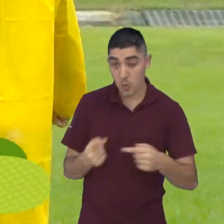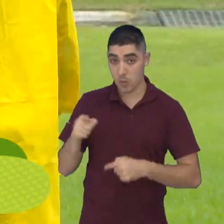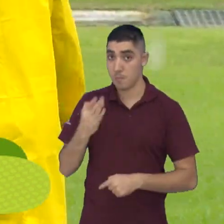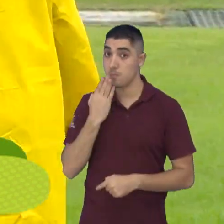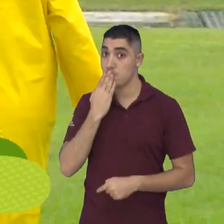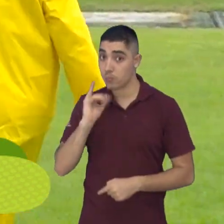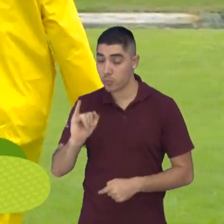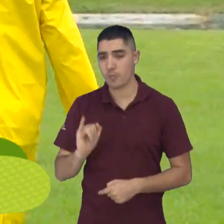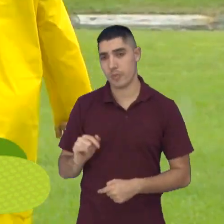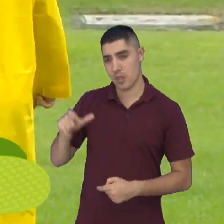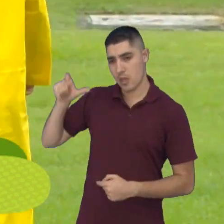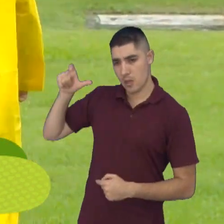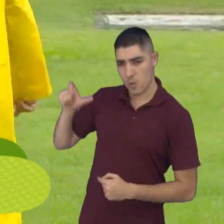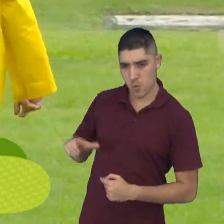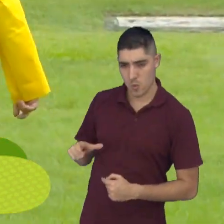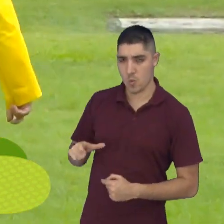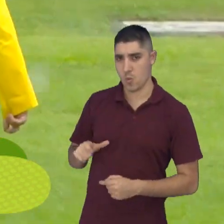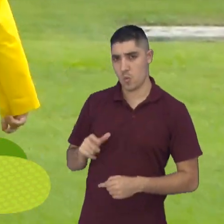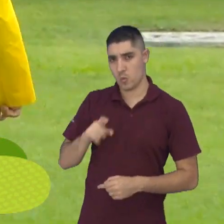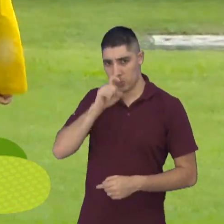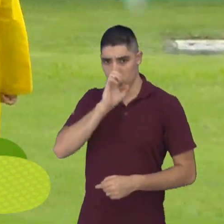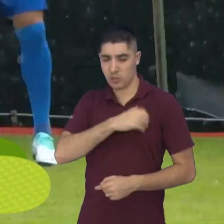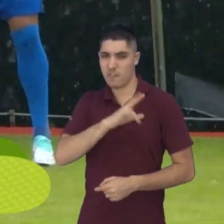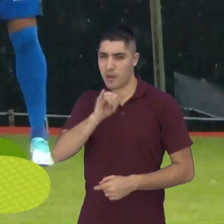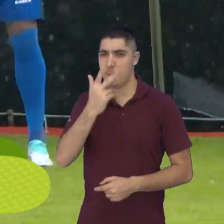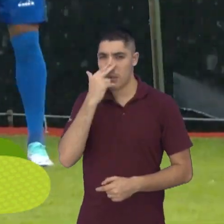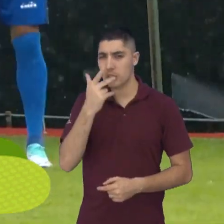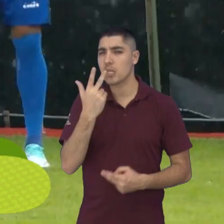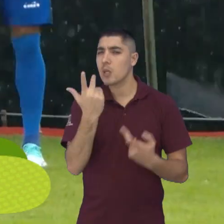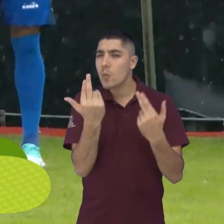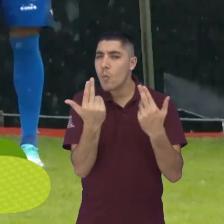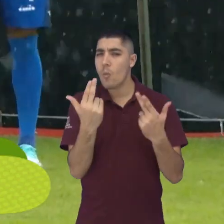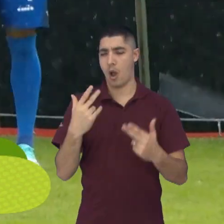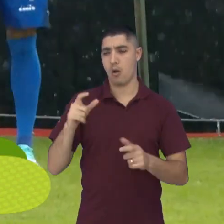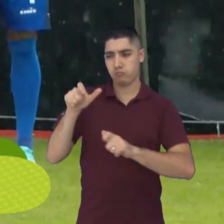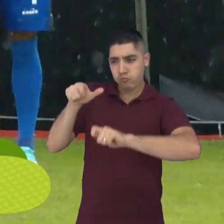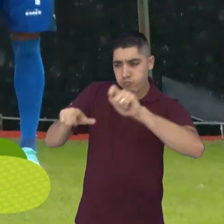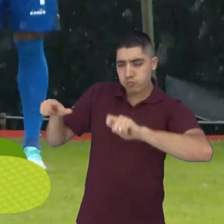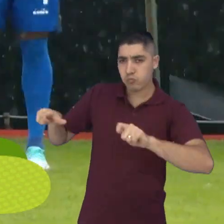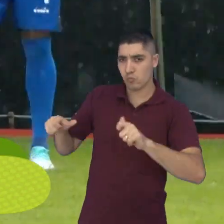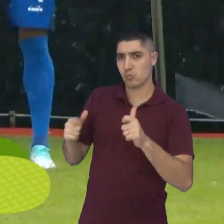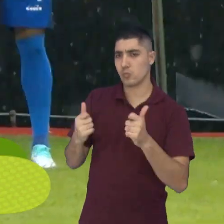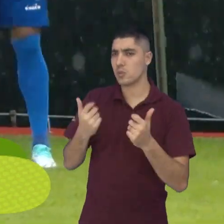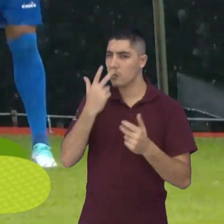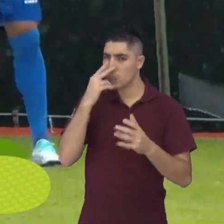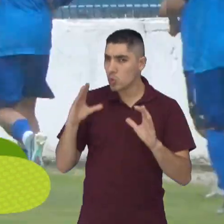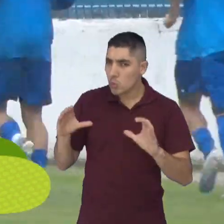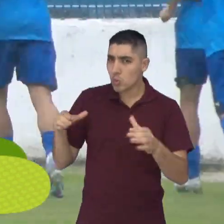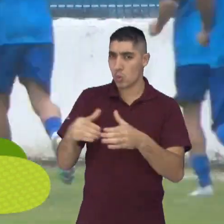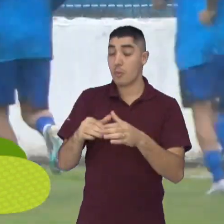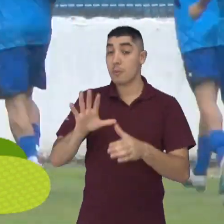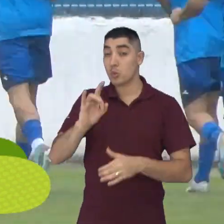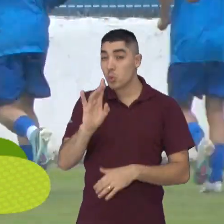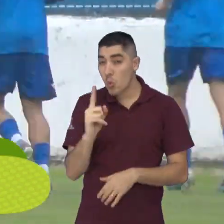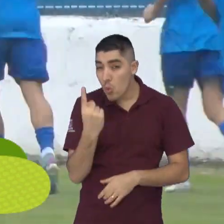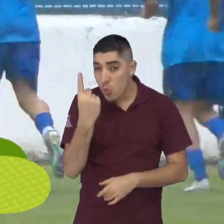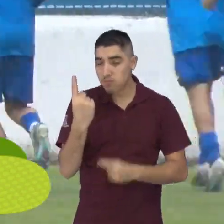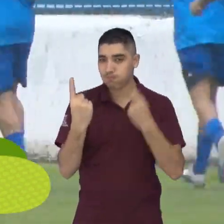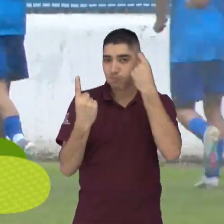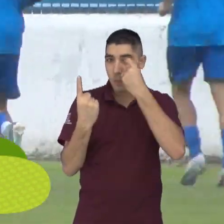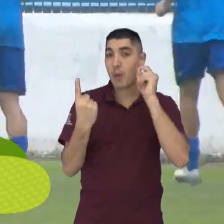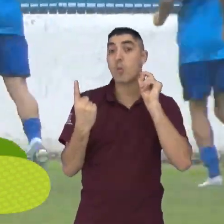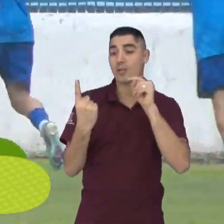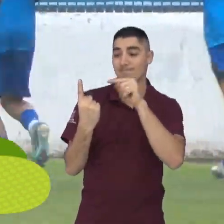levar um time parecido com as 2 primeiras rodadas, nas quais repetiu as escalações. Mas um ponto que preocupa o técnico